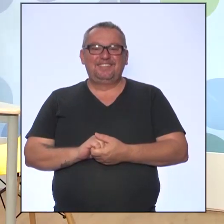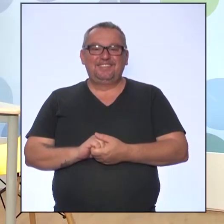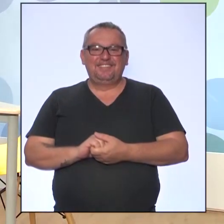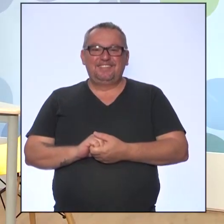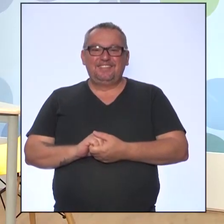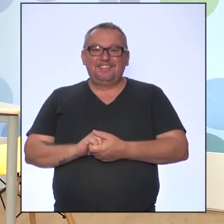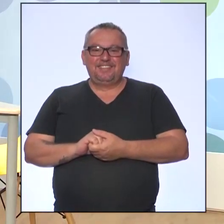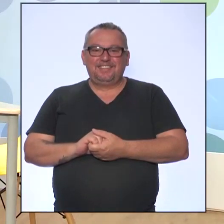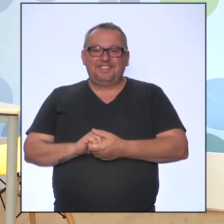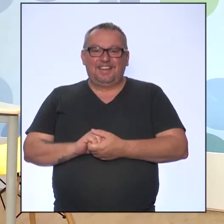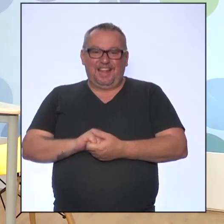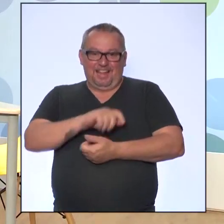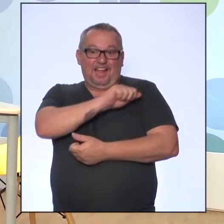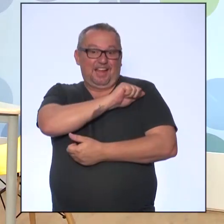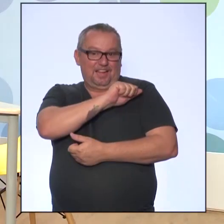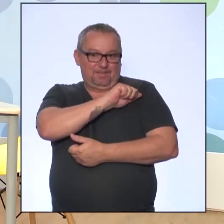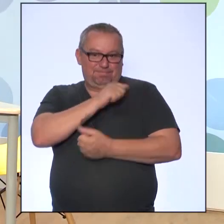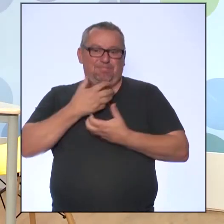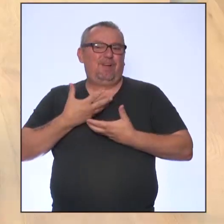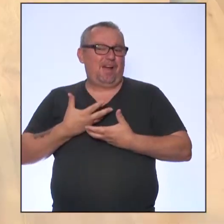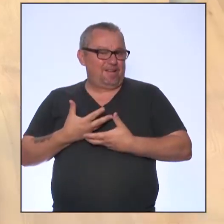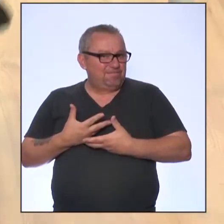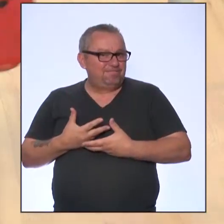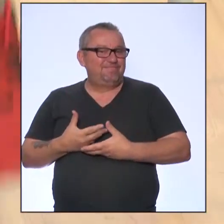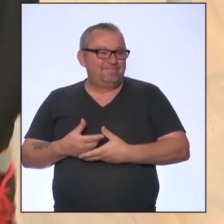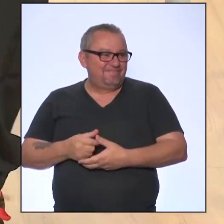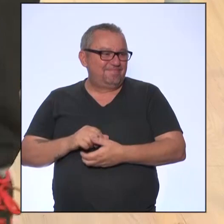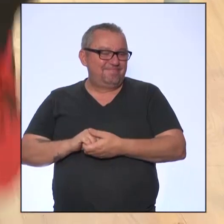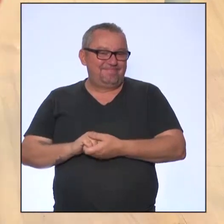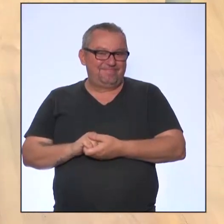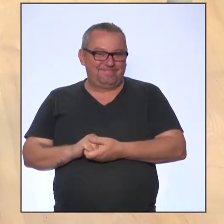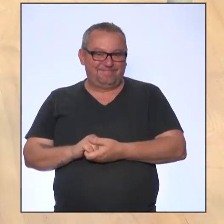Isso de ser aluno é cansativo, hein?